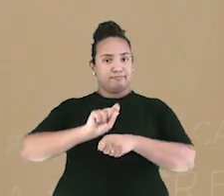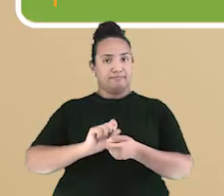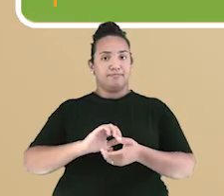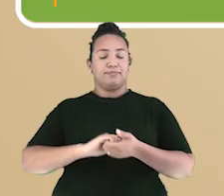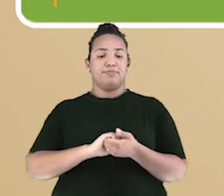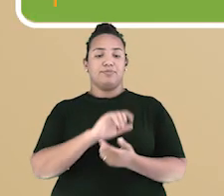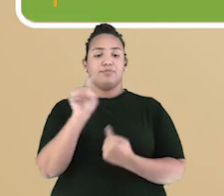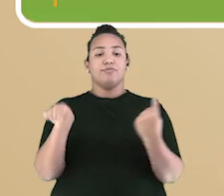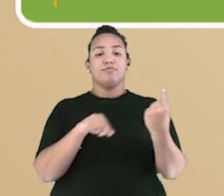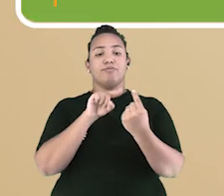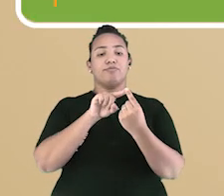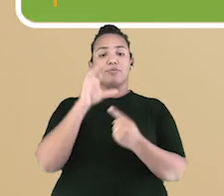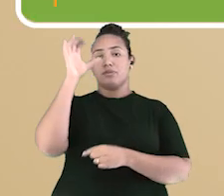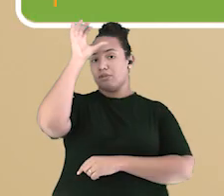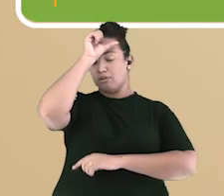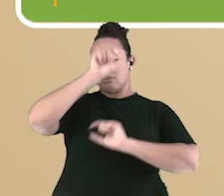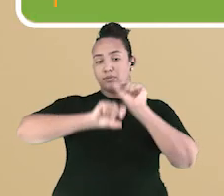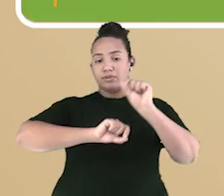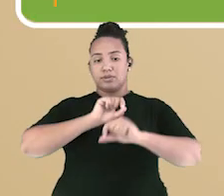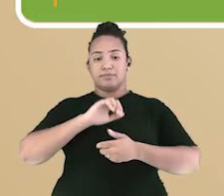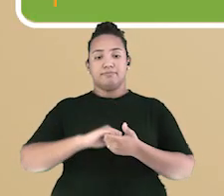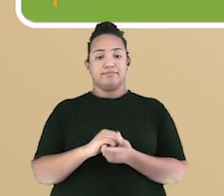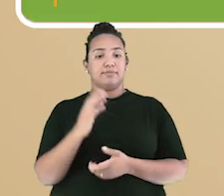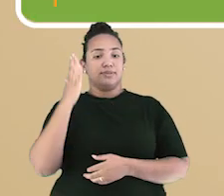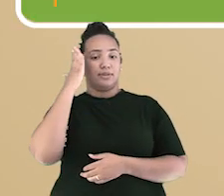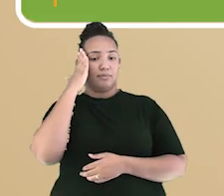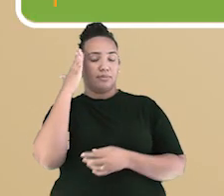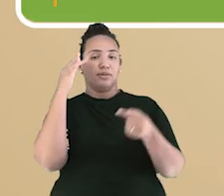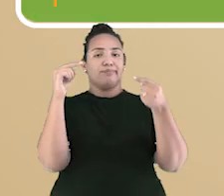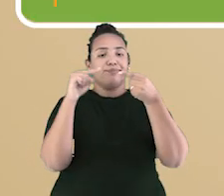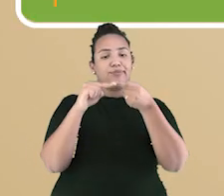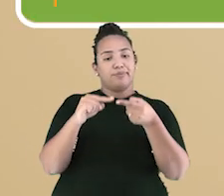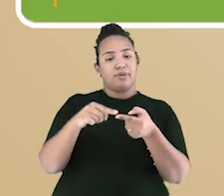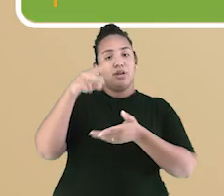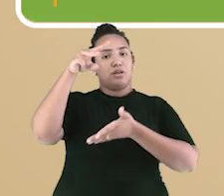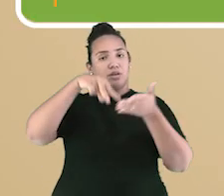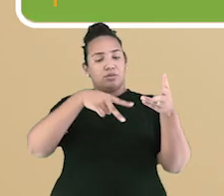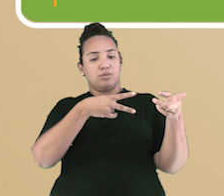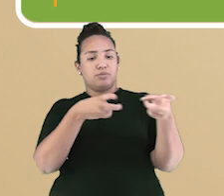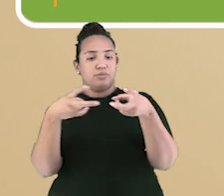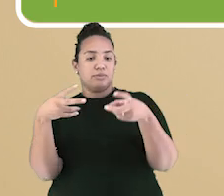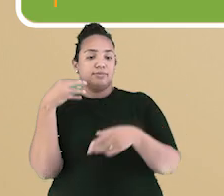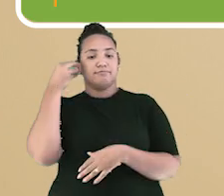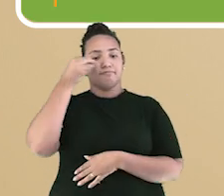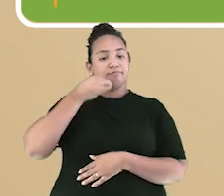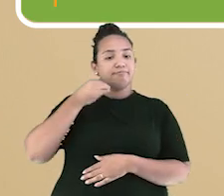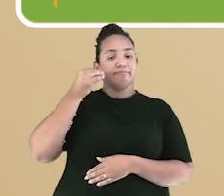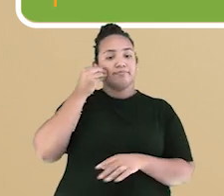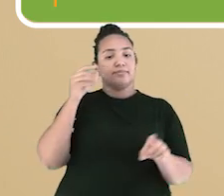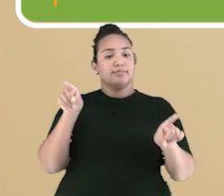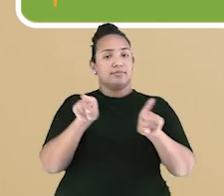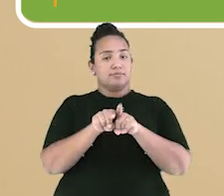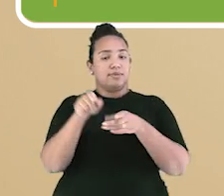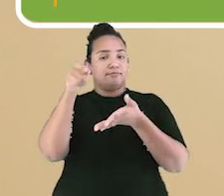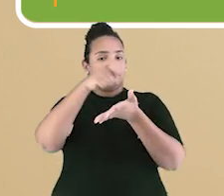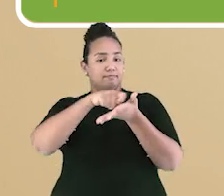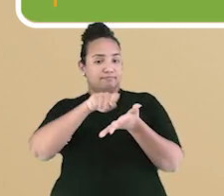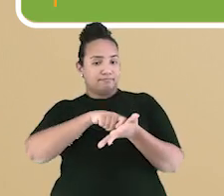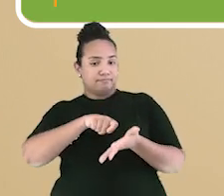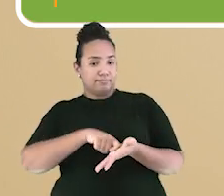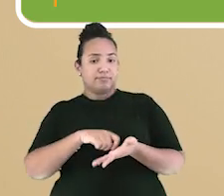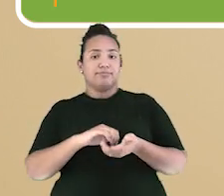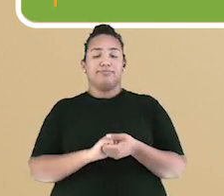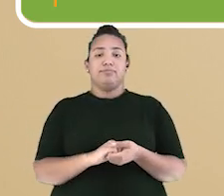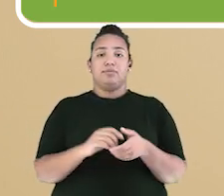financeira. O objetivo da aprendizagem é saber combinar leituras, observações, experimentações e registros para